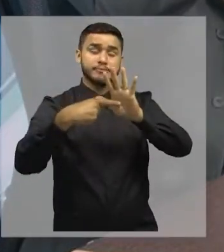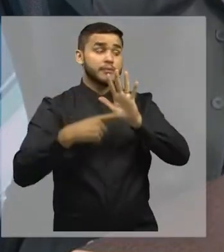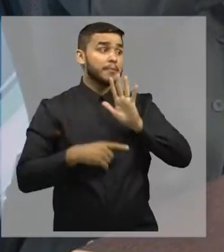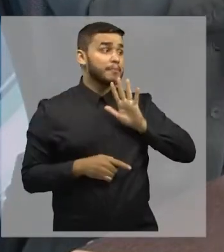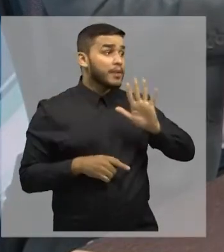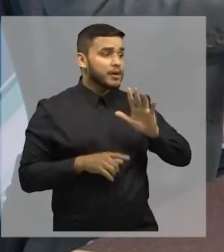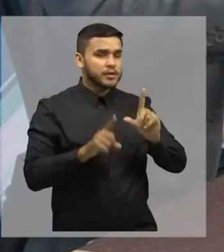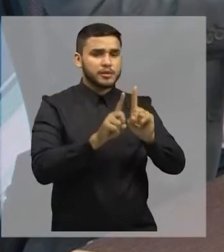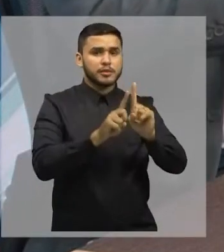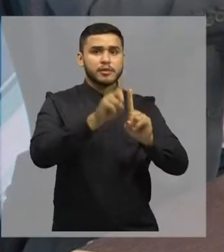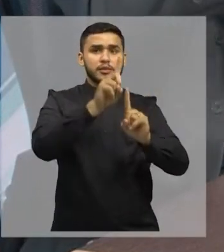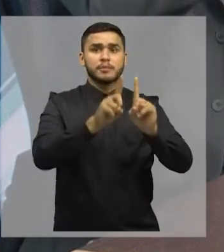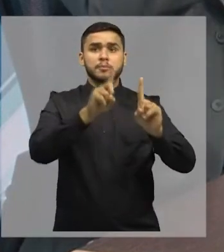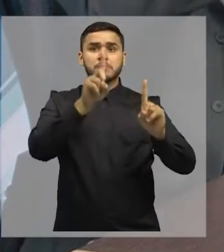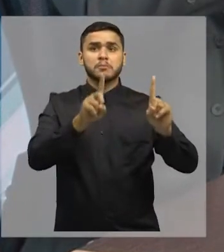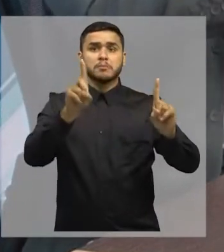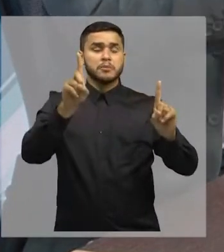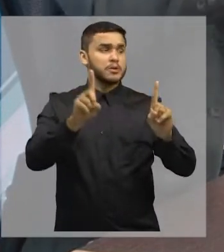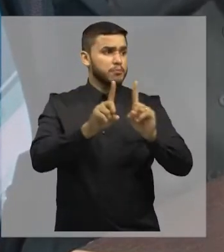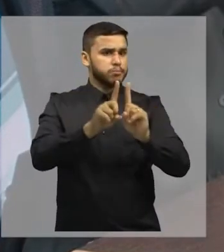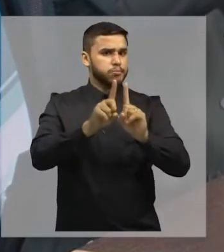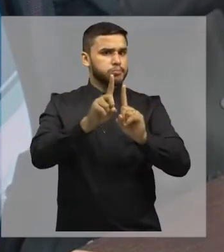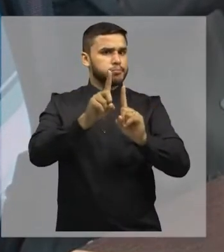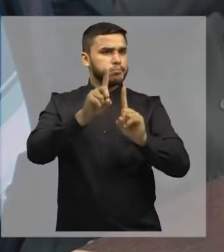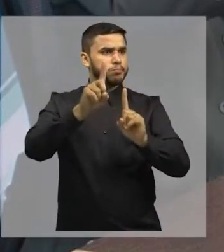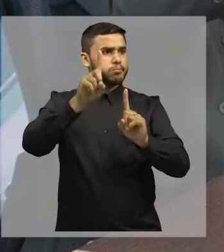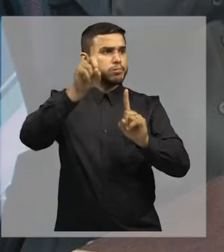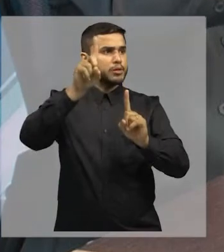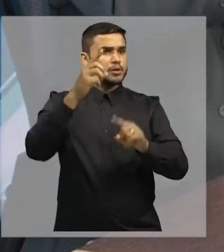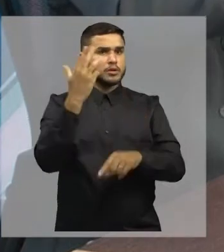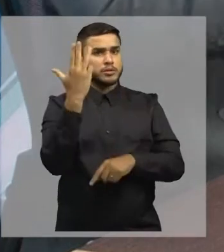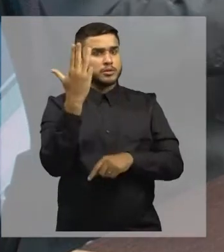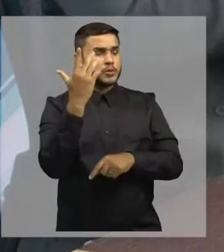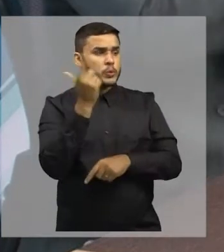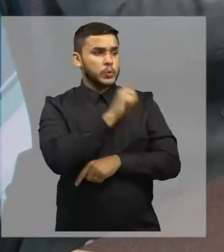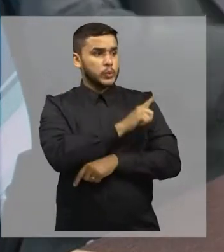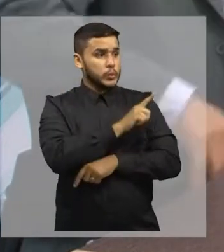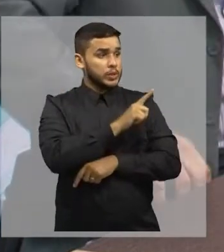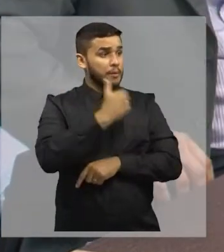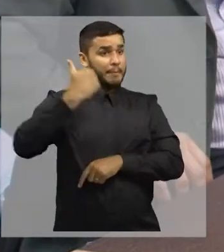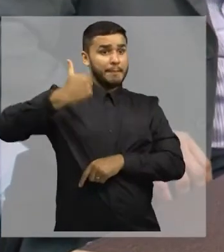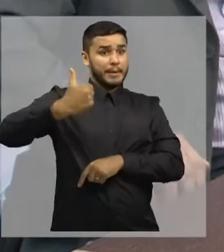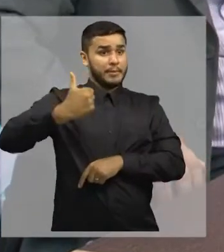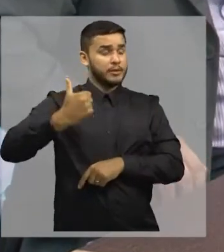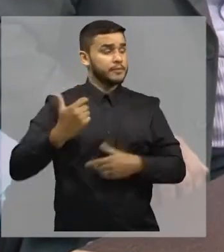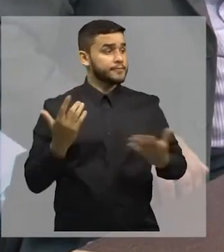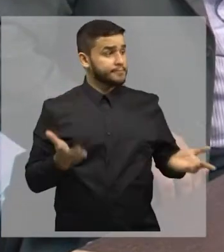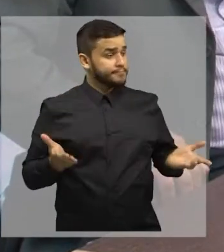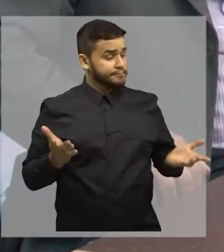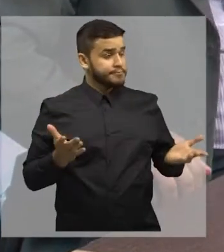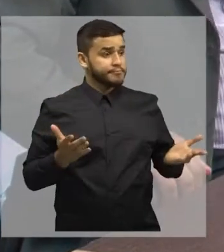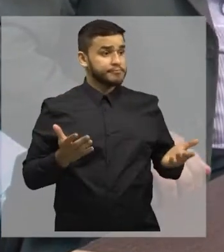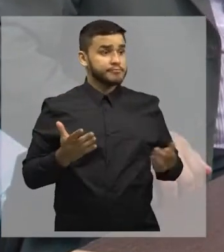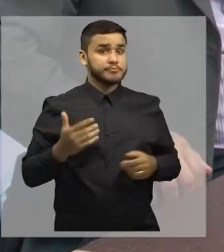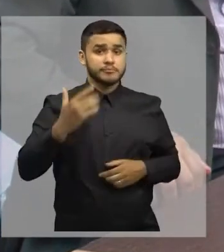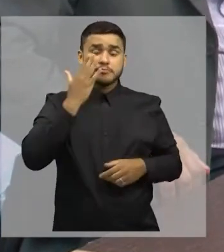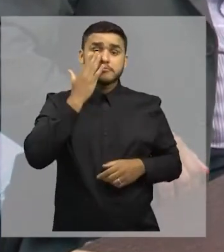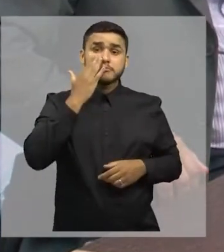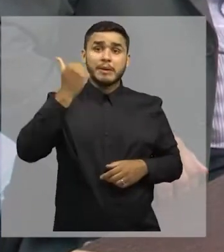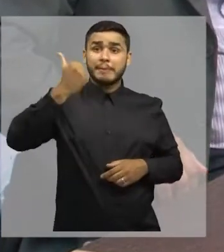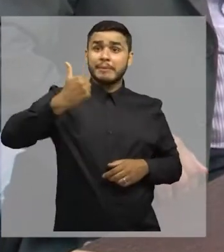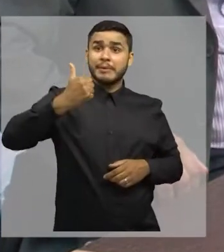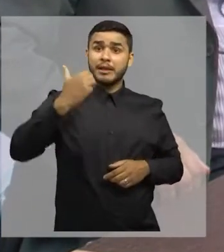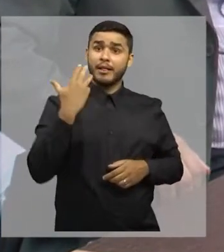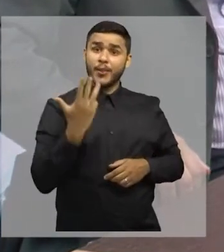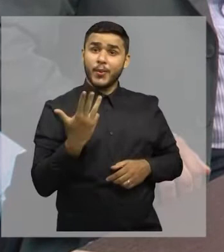disputando, né, inclusive em algumas pesquisas aparece inclusive na frente, né, dos outros candidatos, até do Bolsonaro, que está aí na presidência. Mas uma questão que eu acho